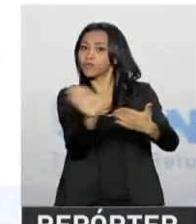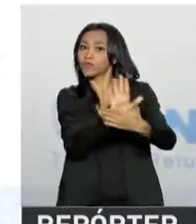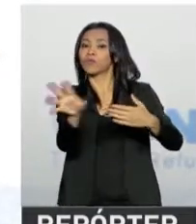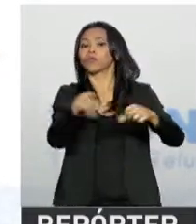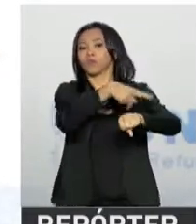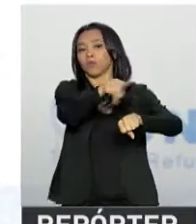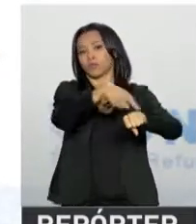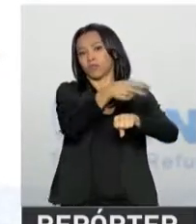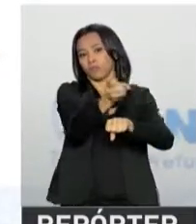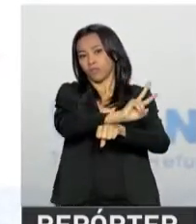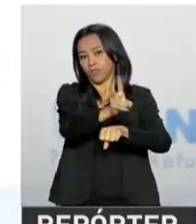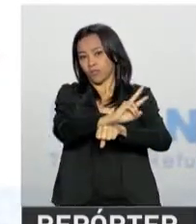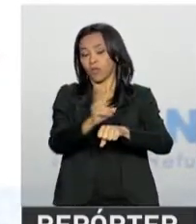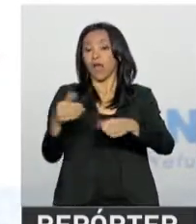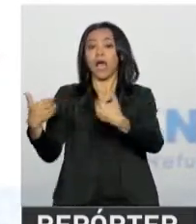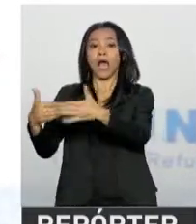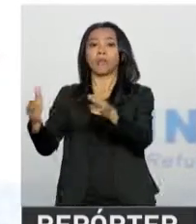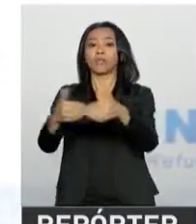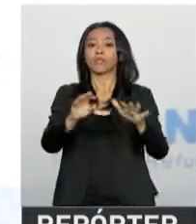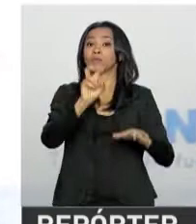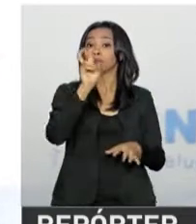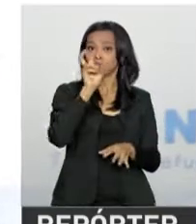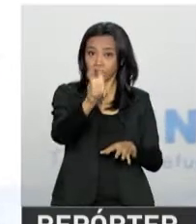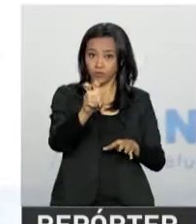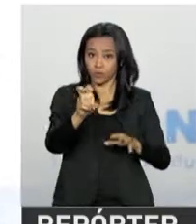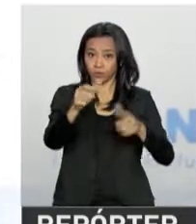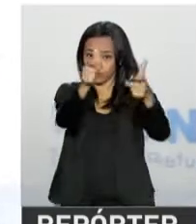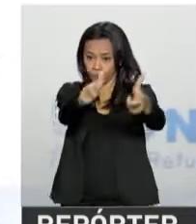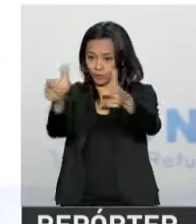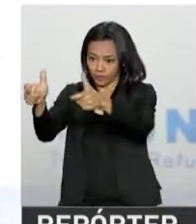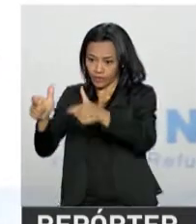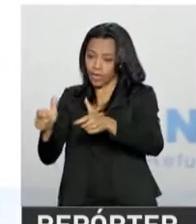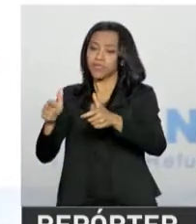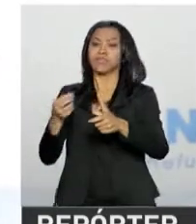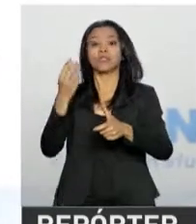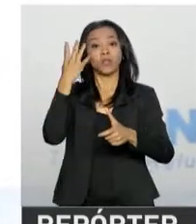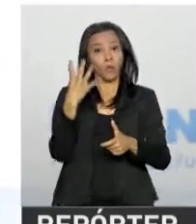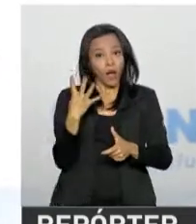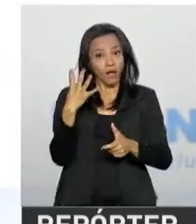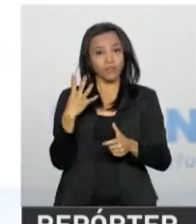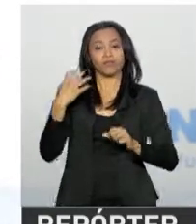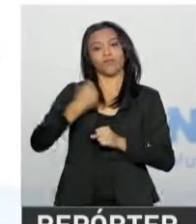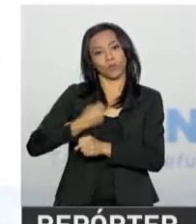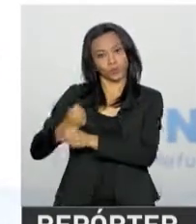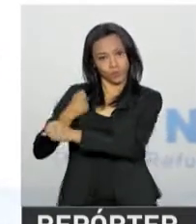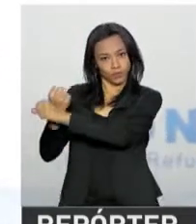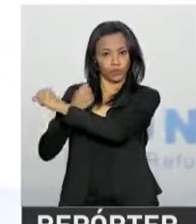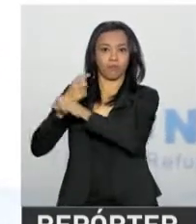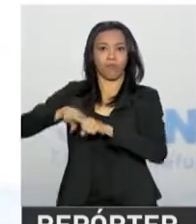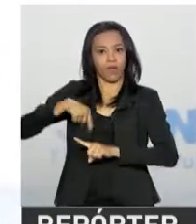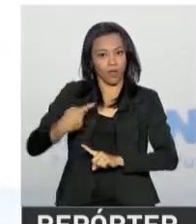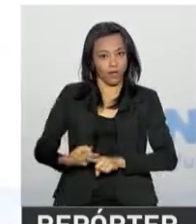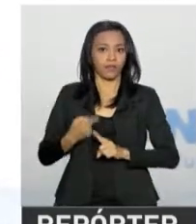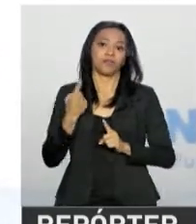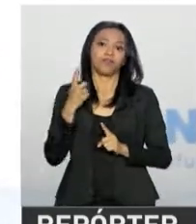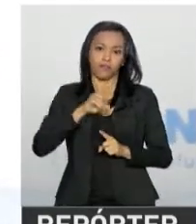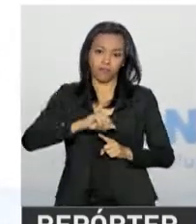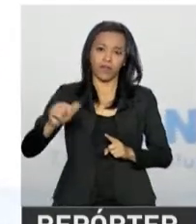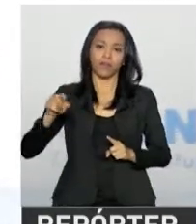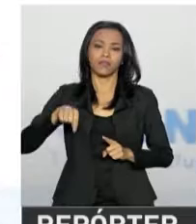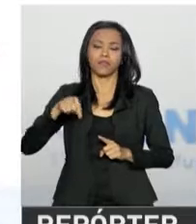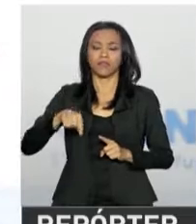federal abriu 5 estruturas de acolhimento e reformou outros 4 abrigos. Mais 4 unidades devem